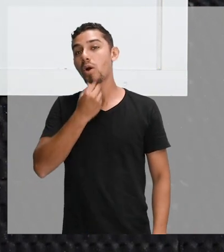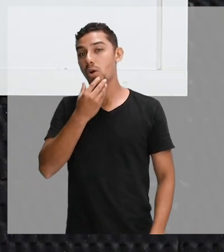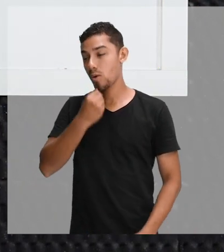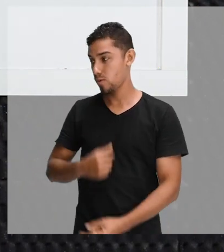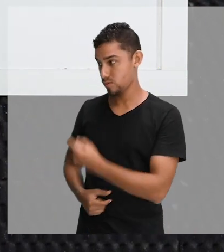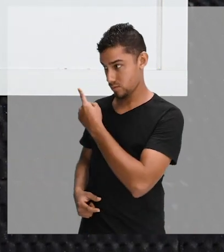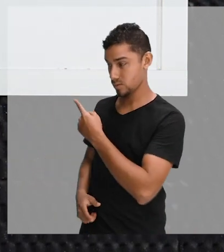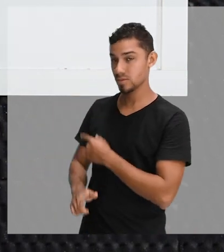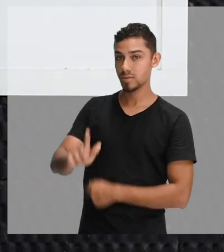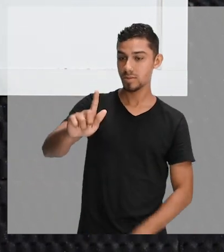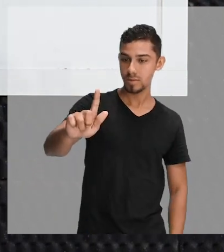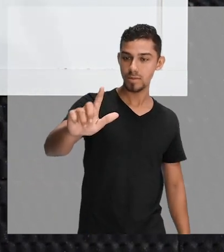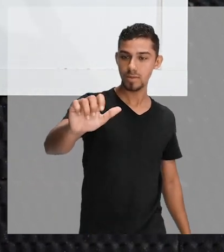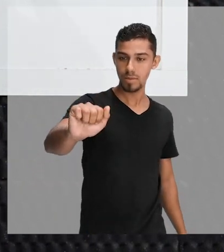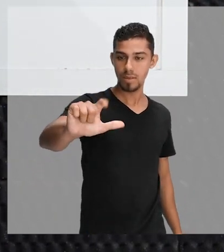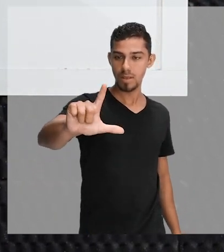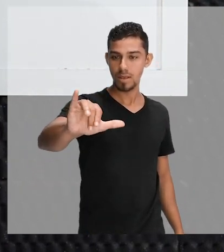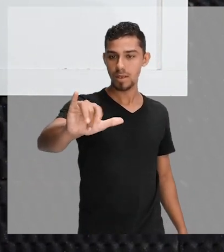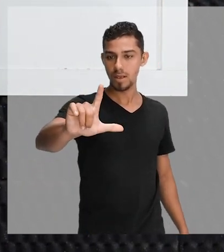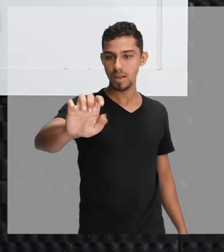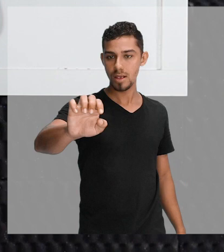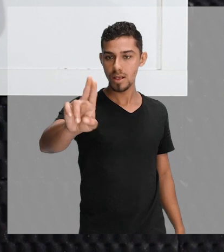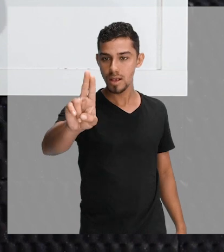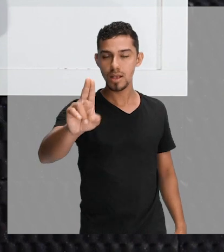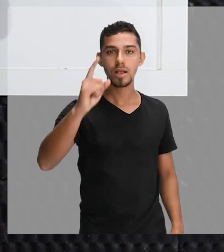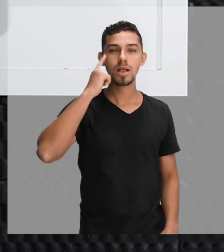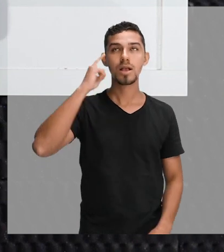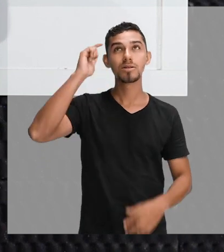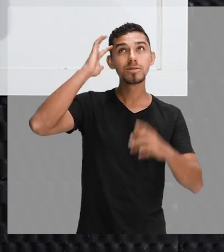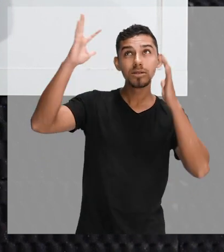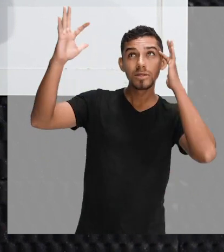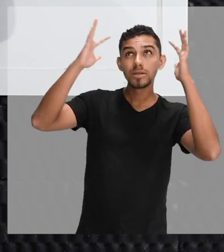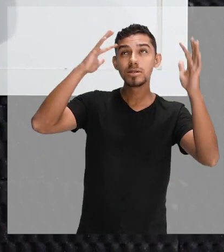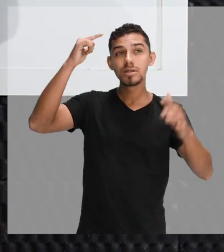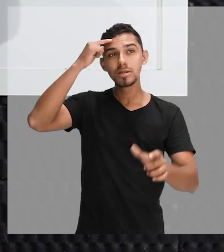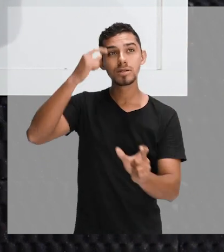Galileu, certo? Ele vai trazer a noção da